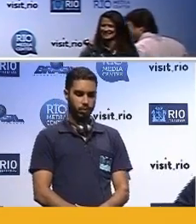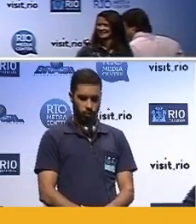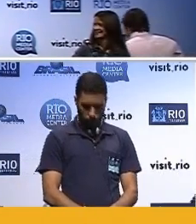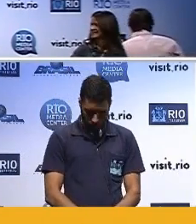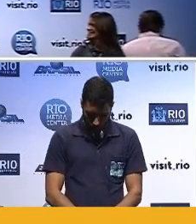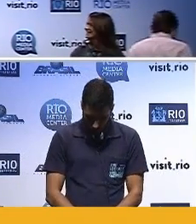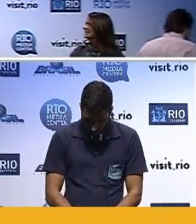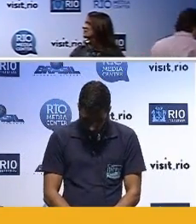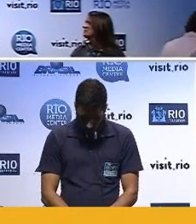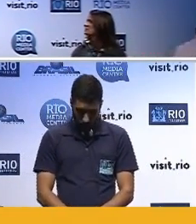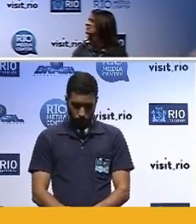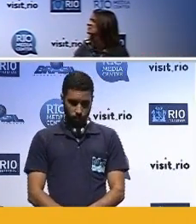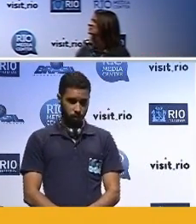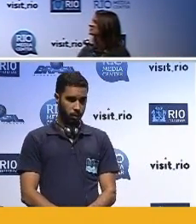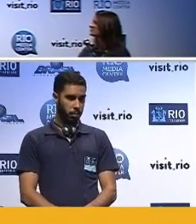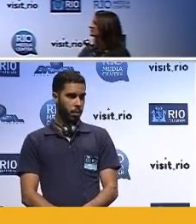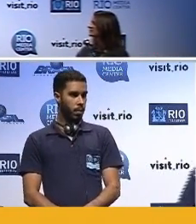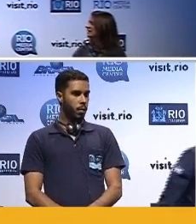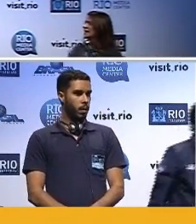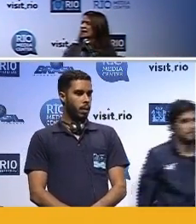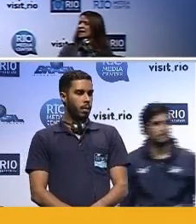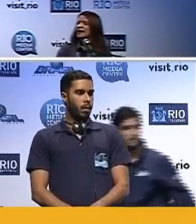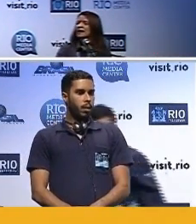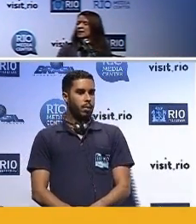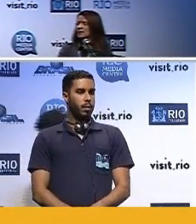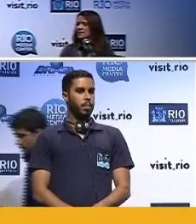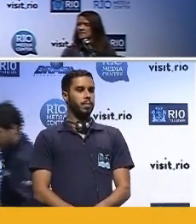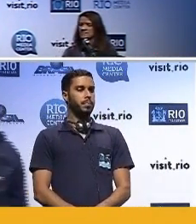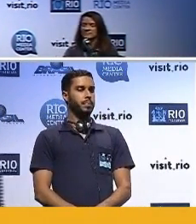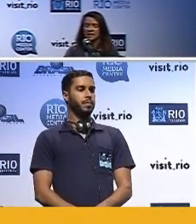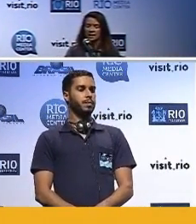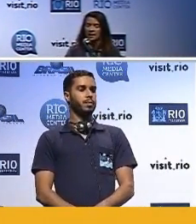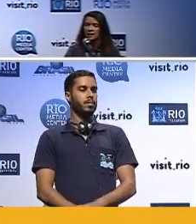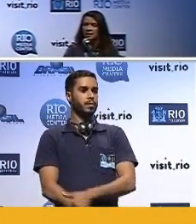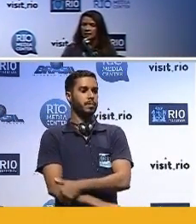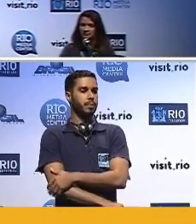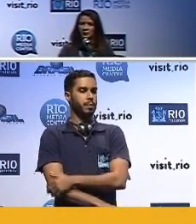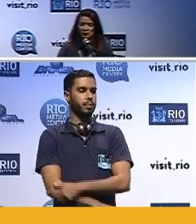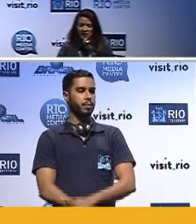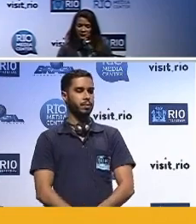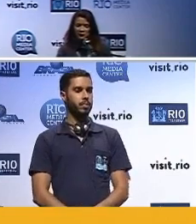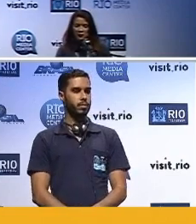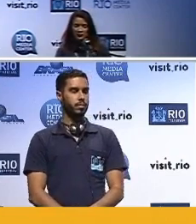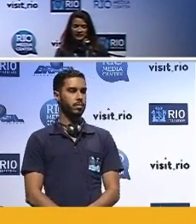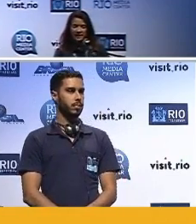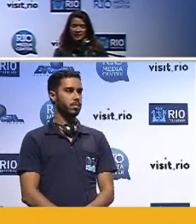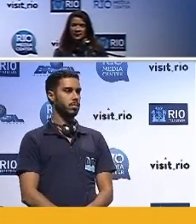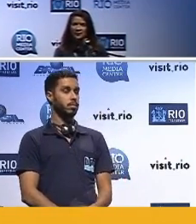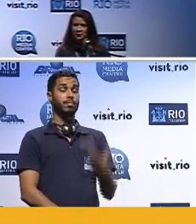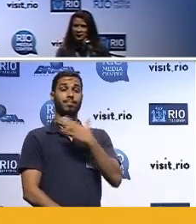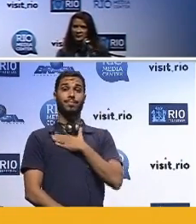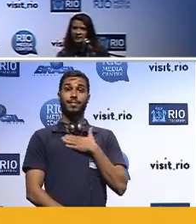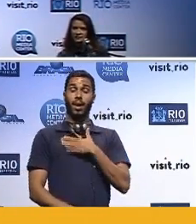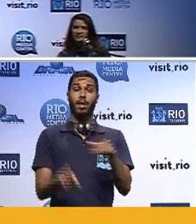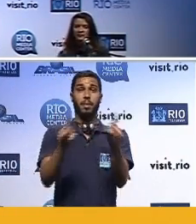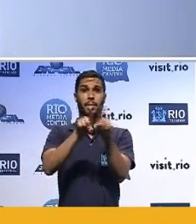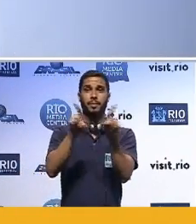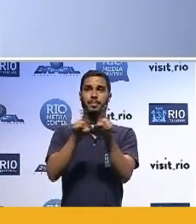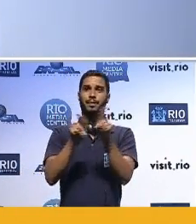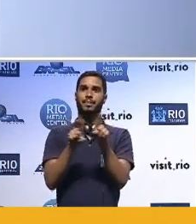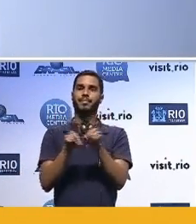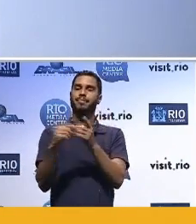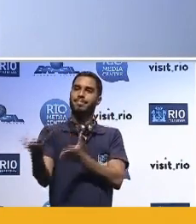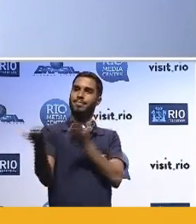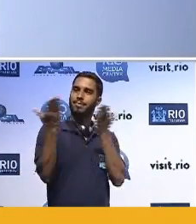também foi o local onde foram realizadas as coletivas do governo federal durante as